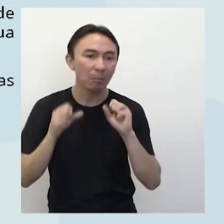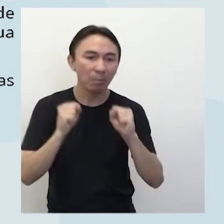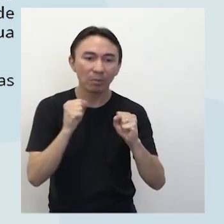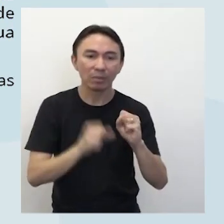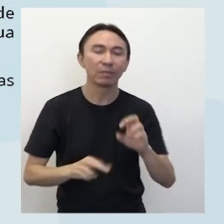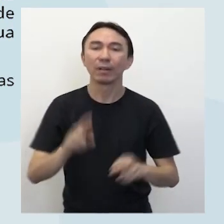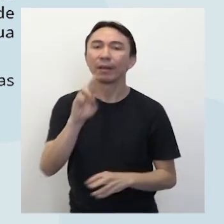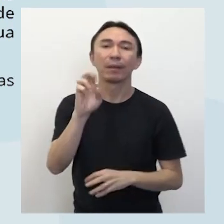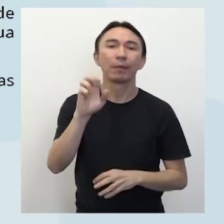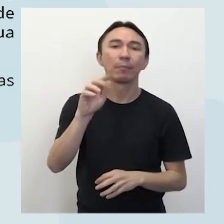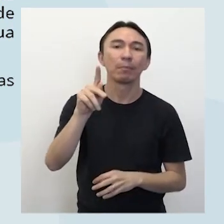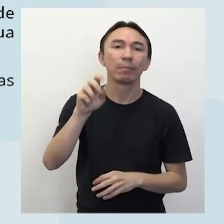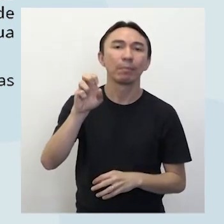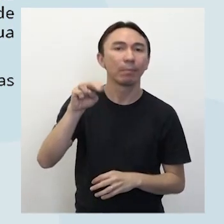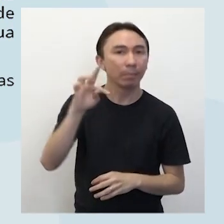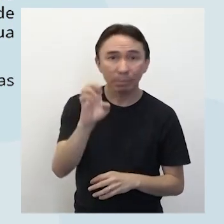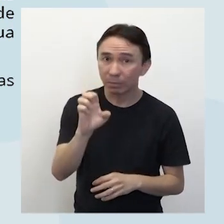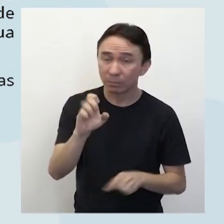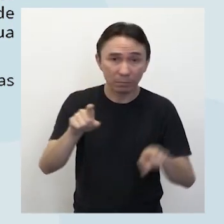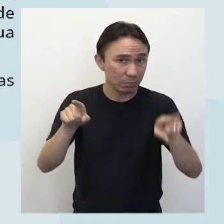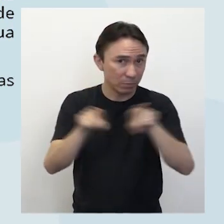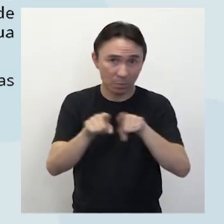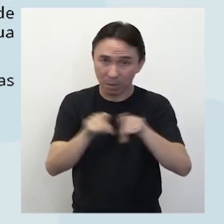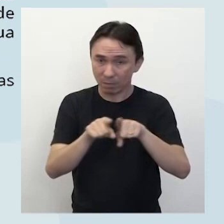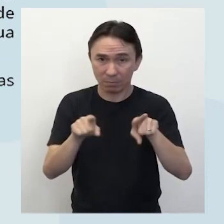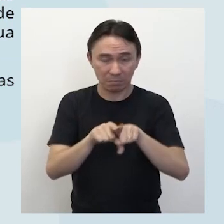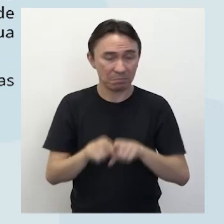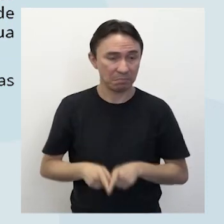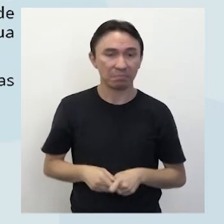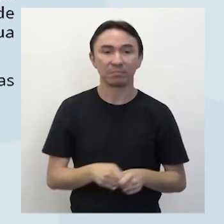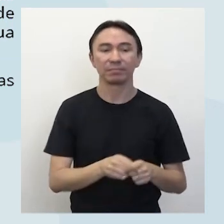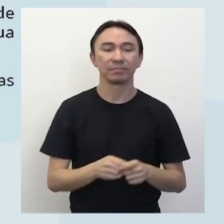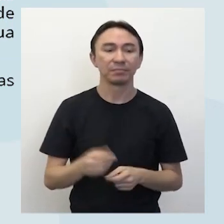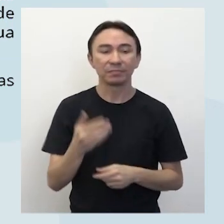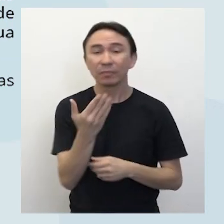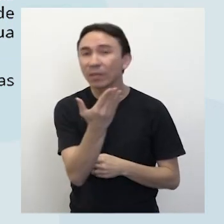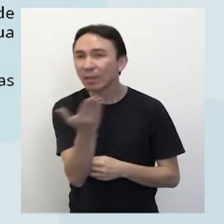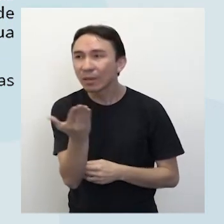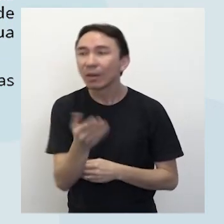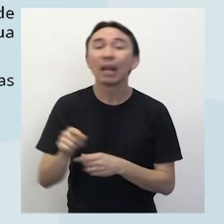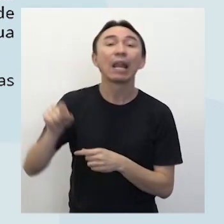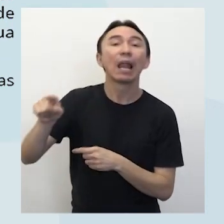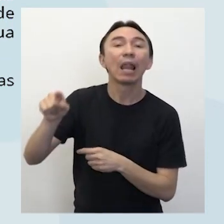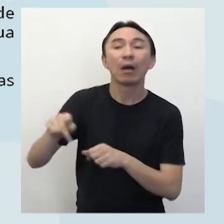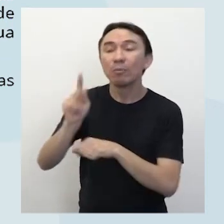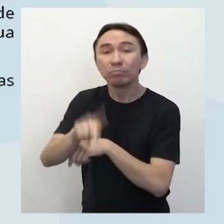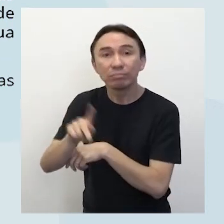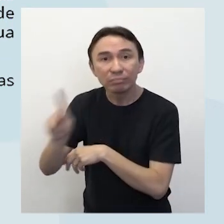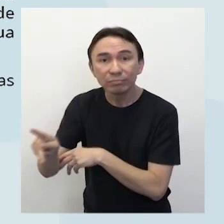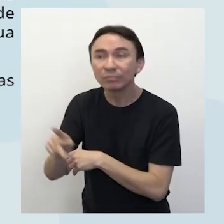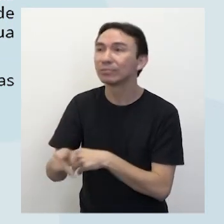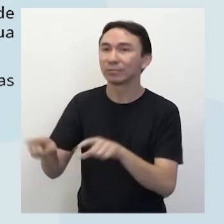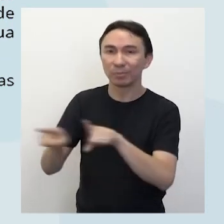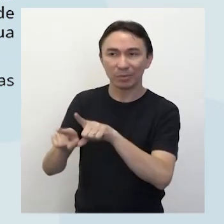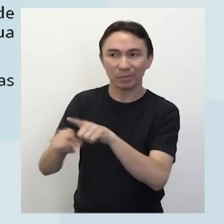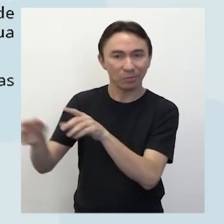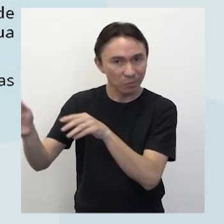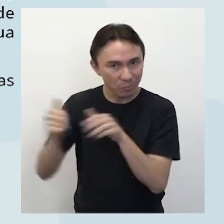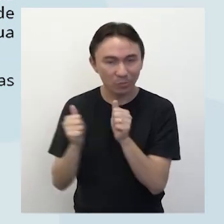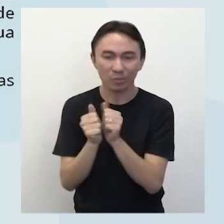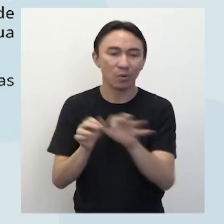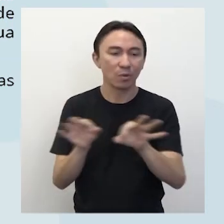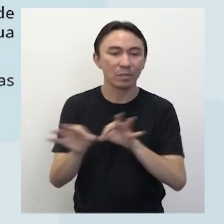fazer repente? Faça de forma como se fosse um repente. Conte com seu professor para a organização. Convide os amigos para